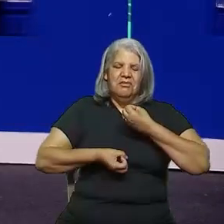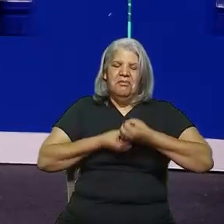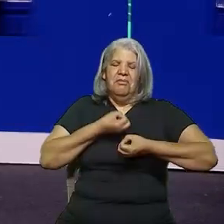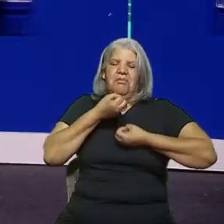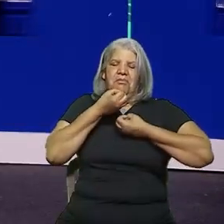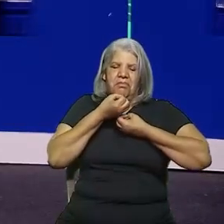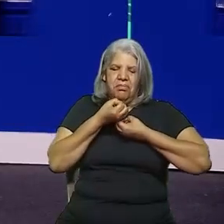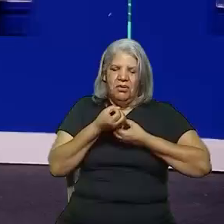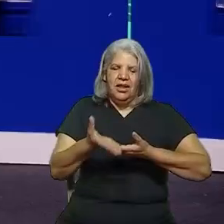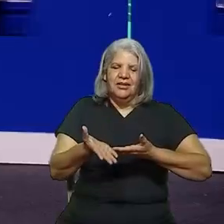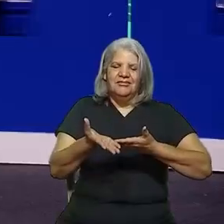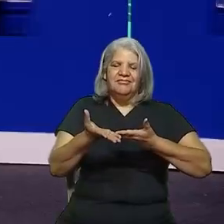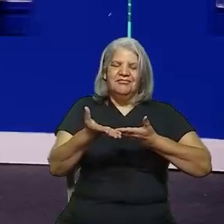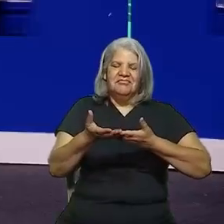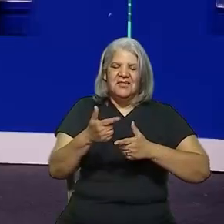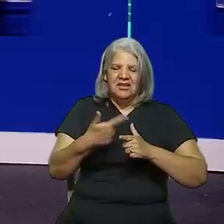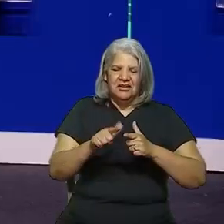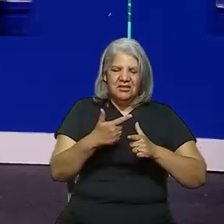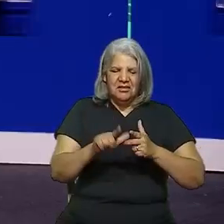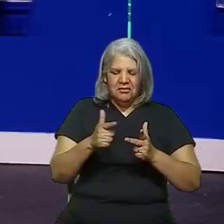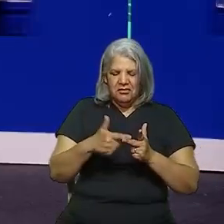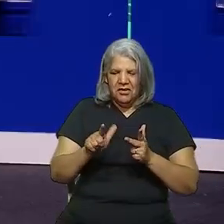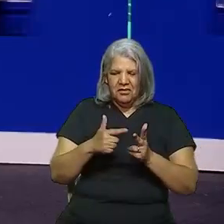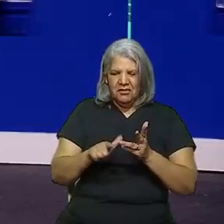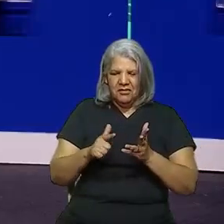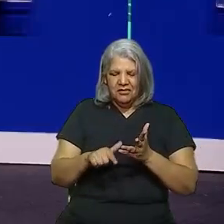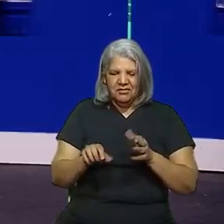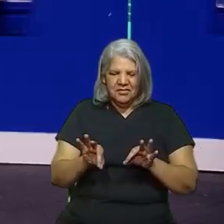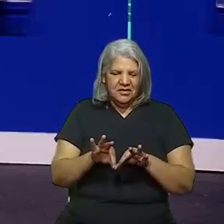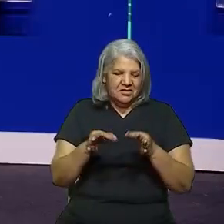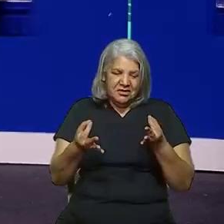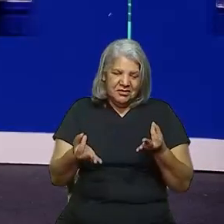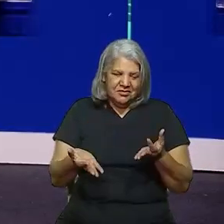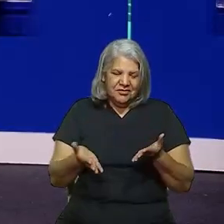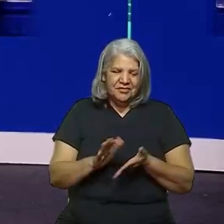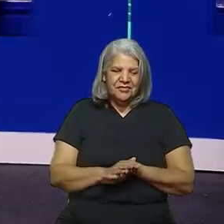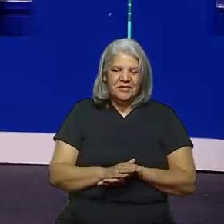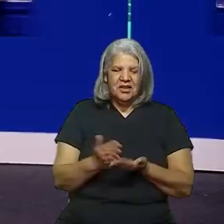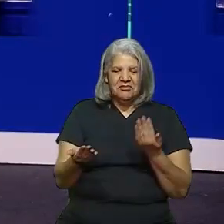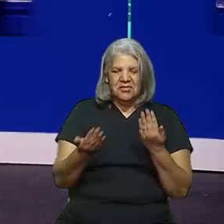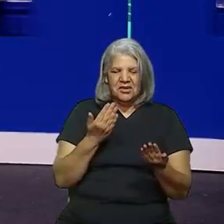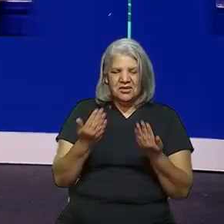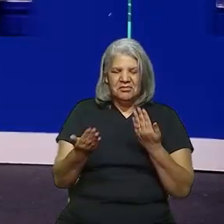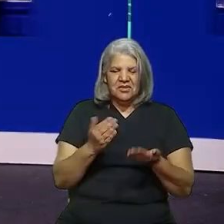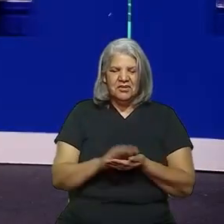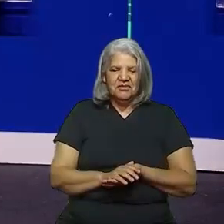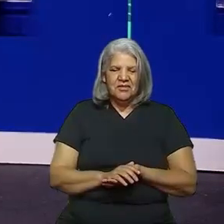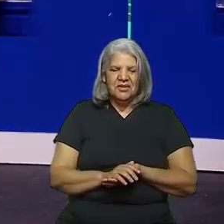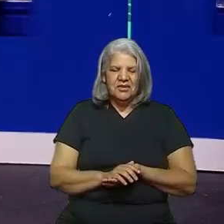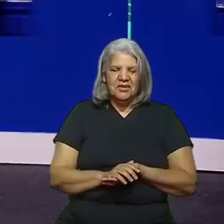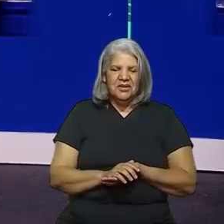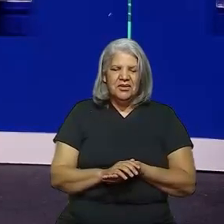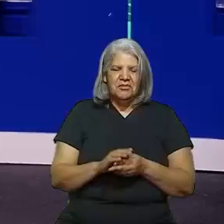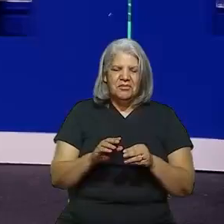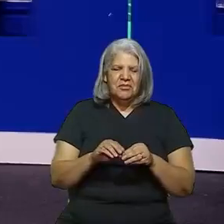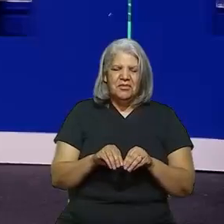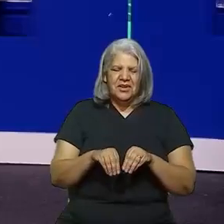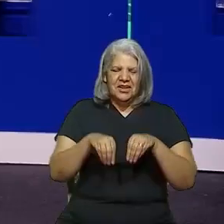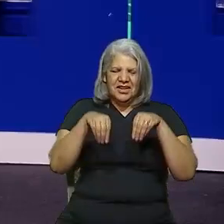mais simples, vendo problemas, aos que, sabendo-me mais pobre, me negariam pano ou cobre,